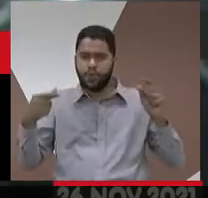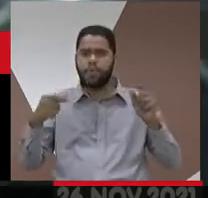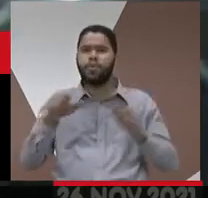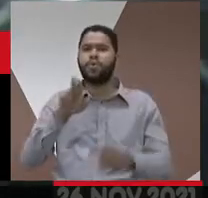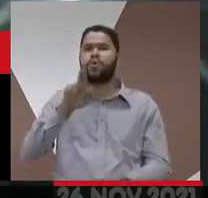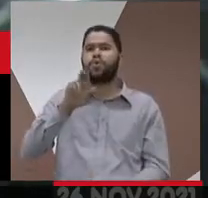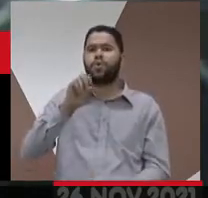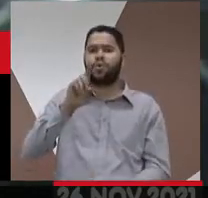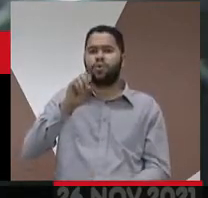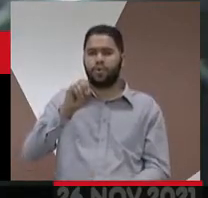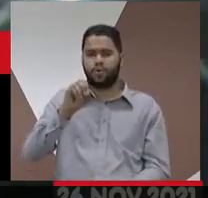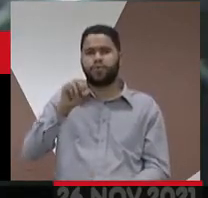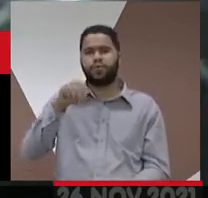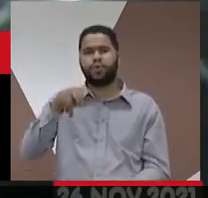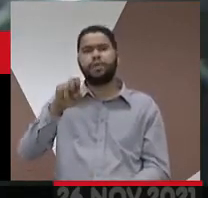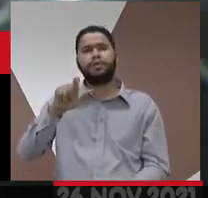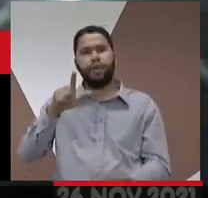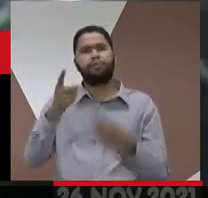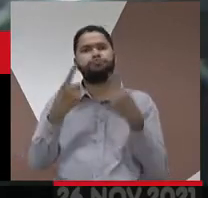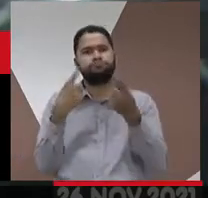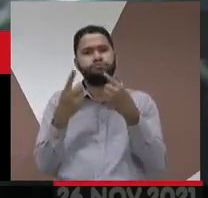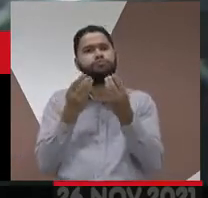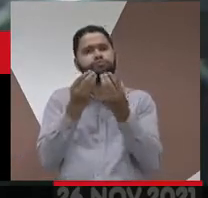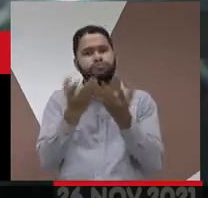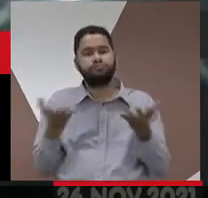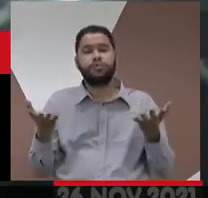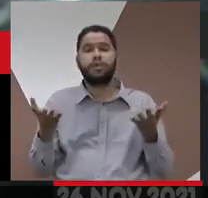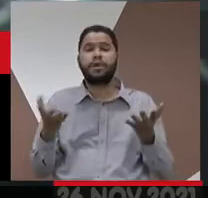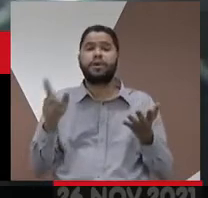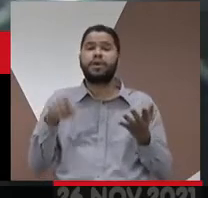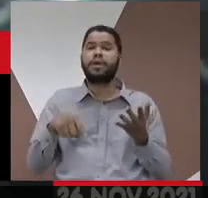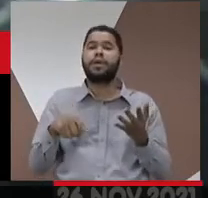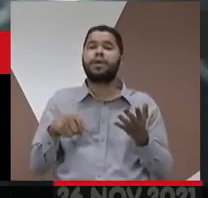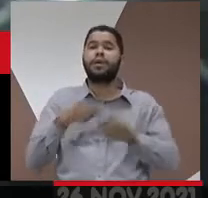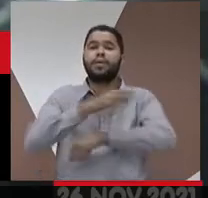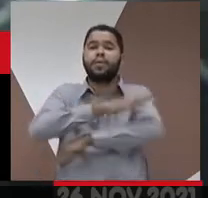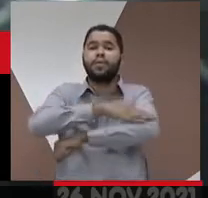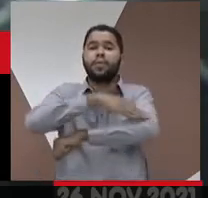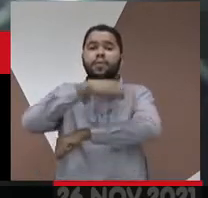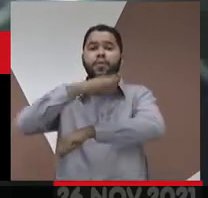Rodoanel vai beneficiar Brumadinho. Brumadinho quer levar para lá agora